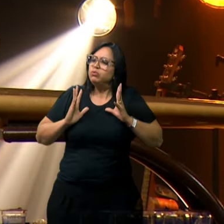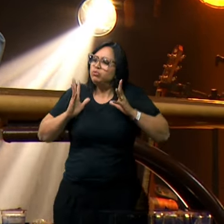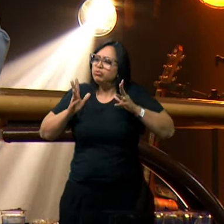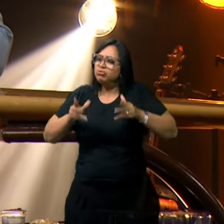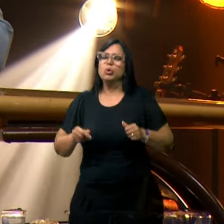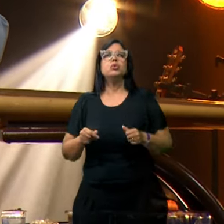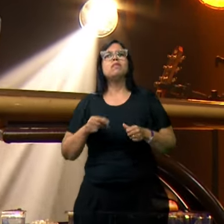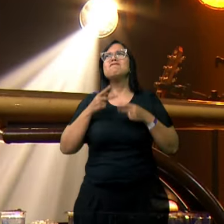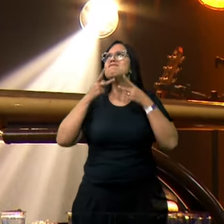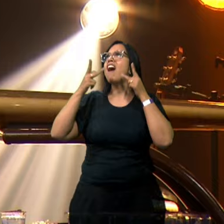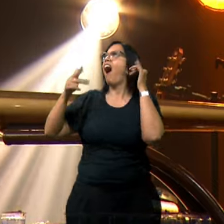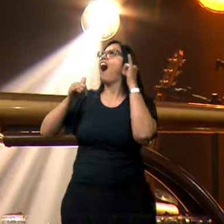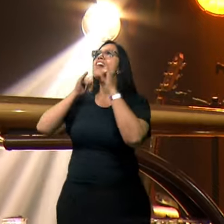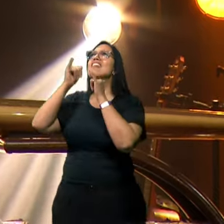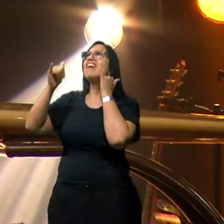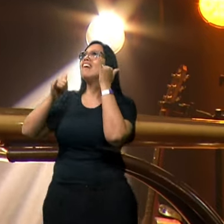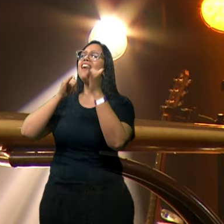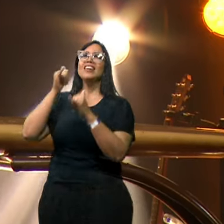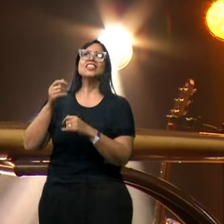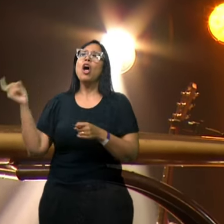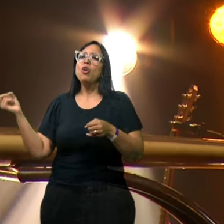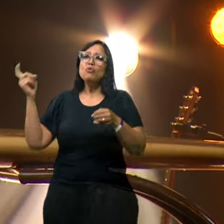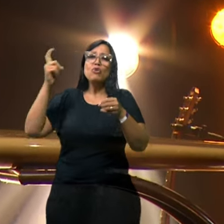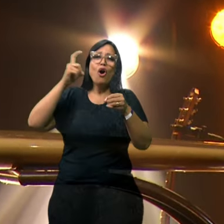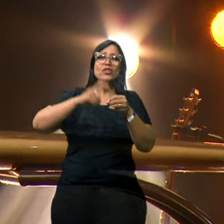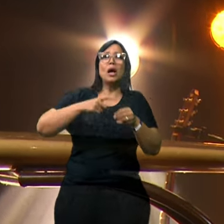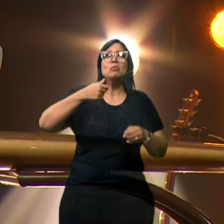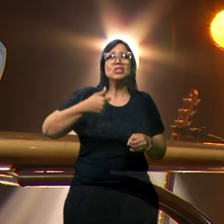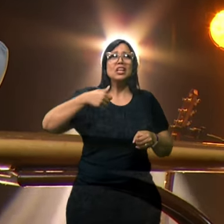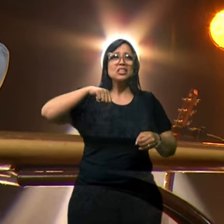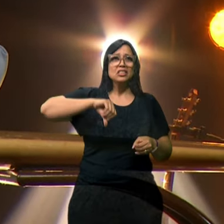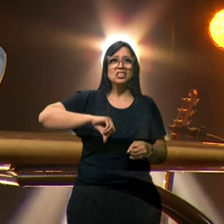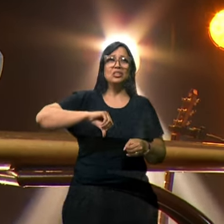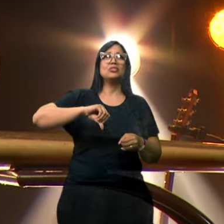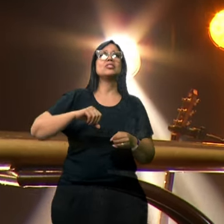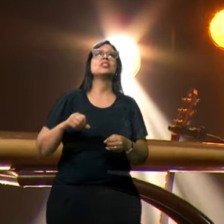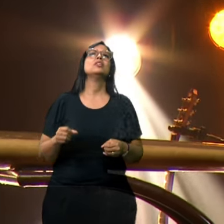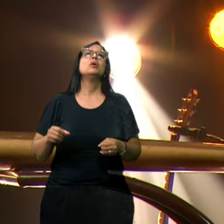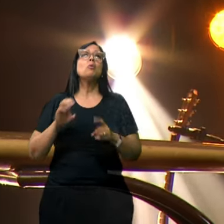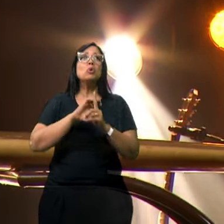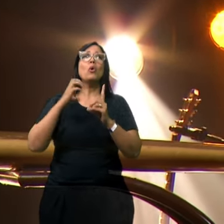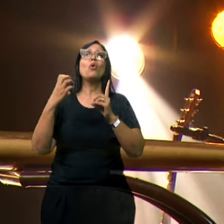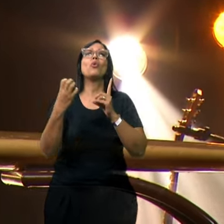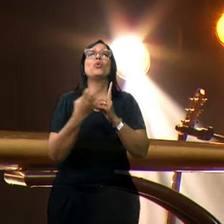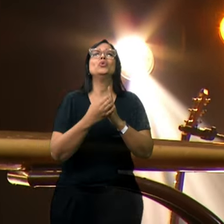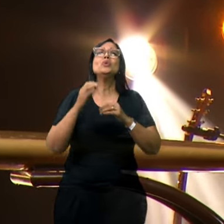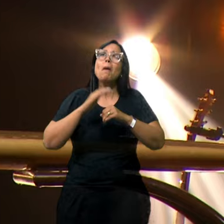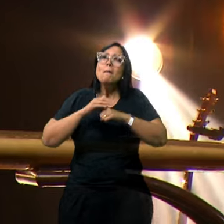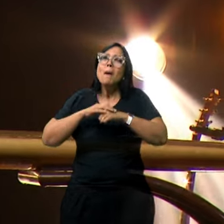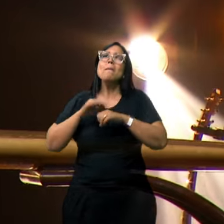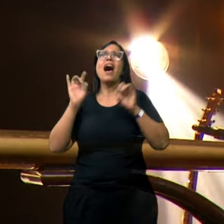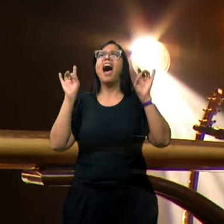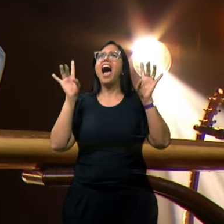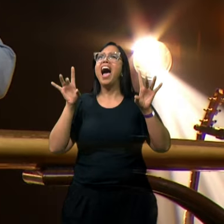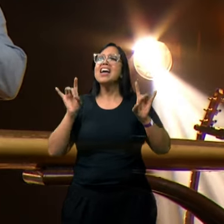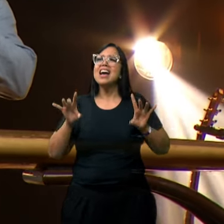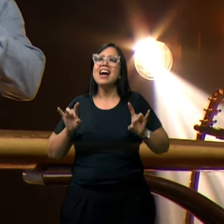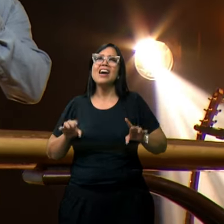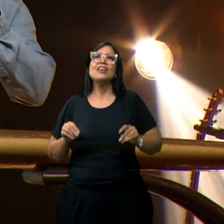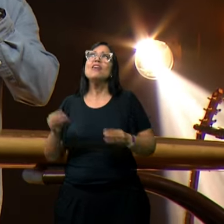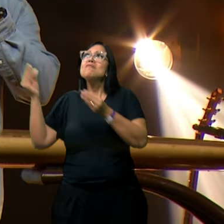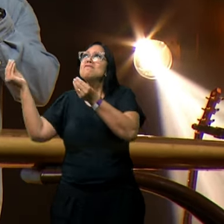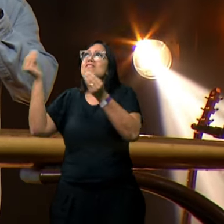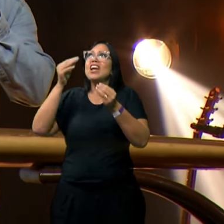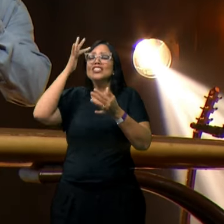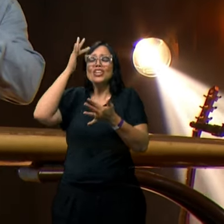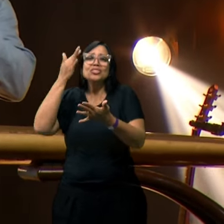fala. Voltamos às 19 horas para um culto mais do que especial. Venha cheio de fé